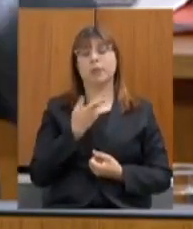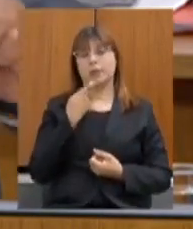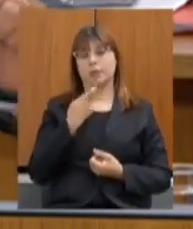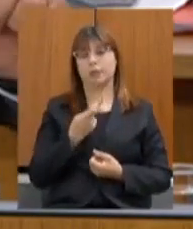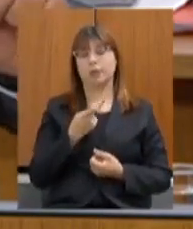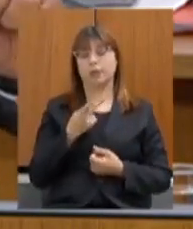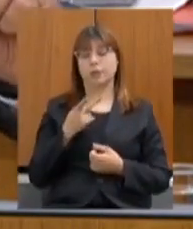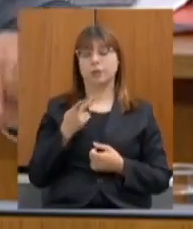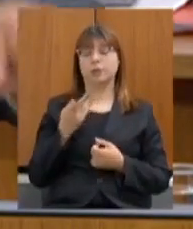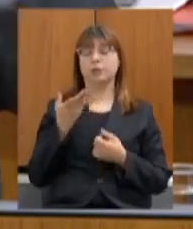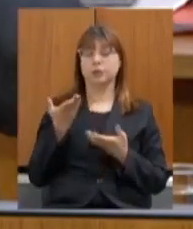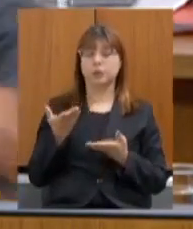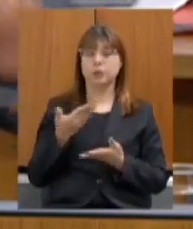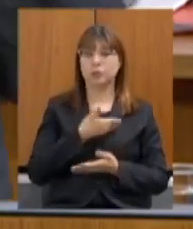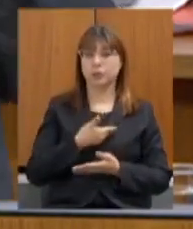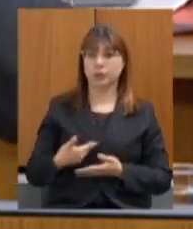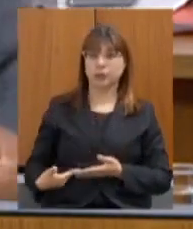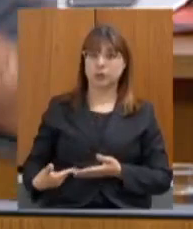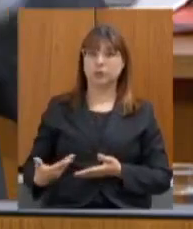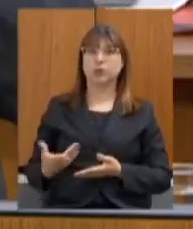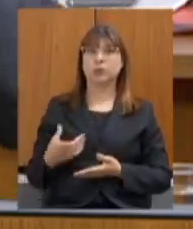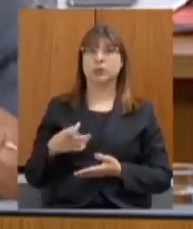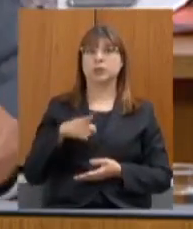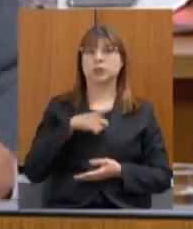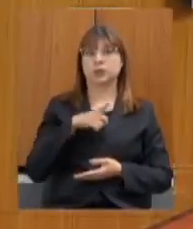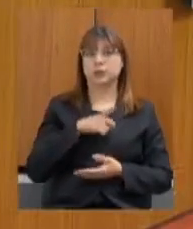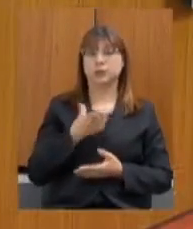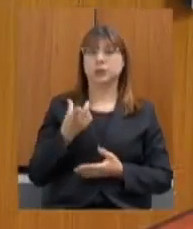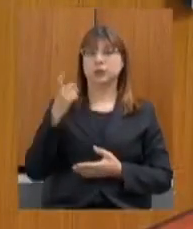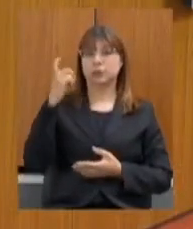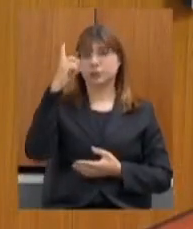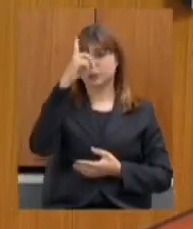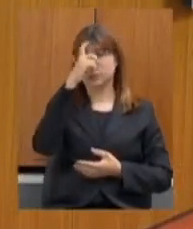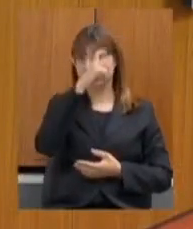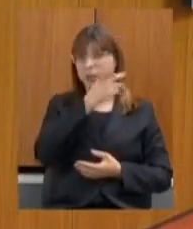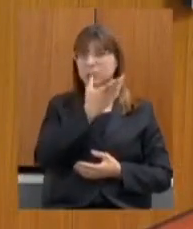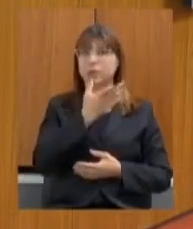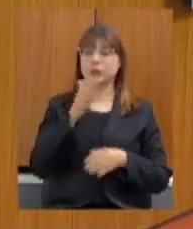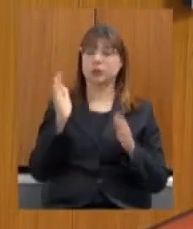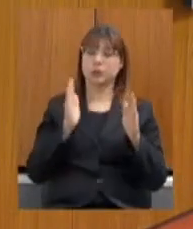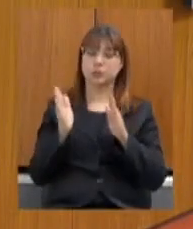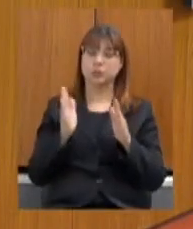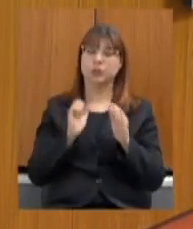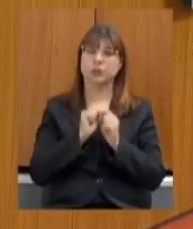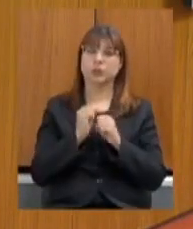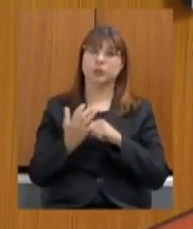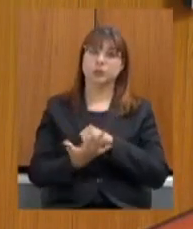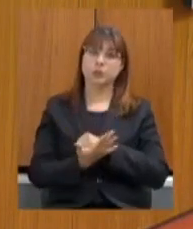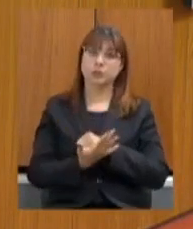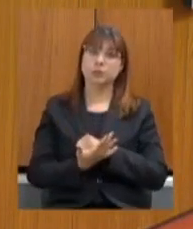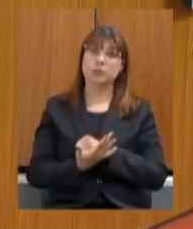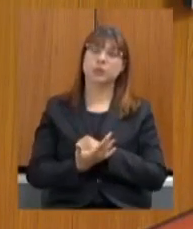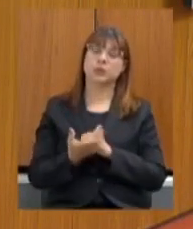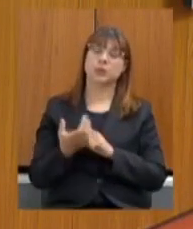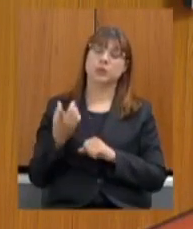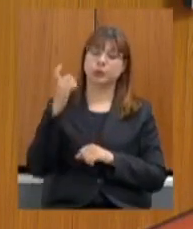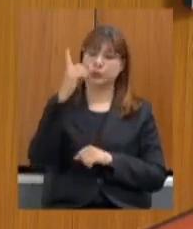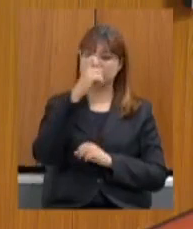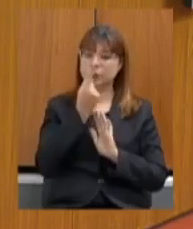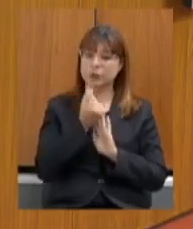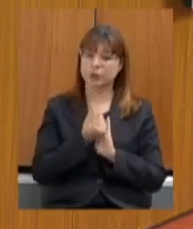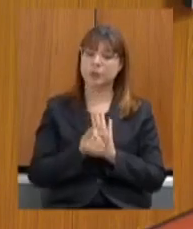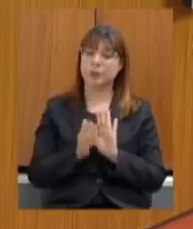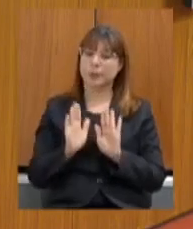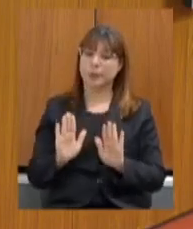Mesmo com a pandemia, com todas as dificuldades vividas e, acima de tudo, comprometidas no orçamento, não deixou